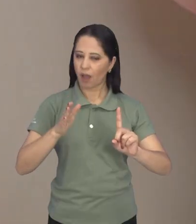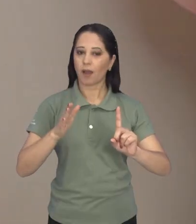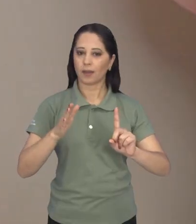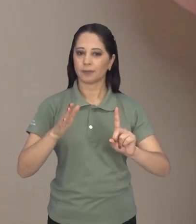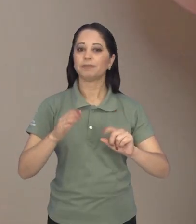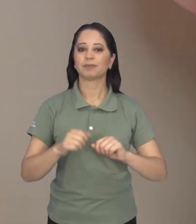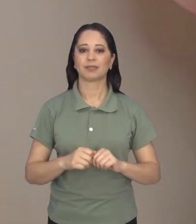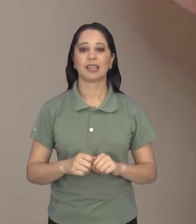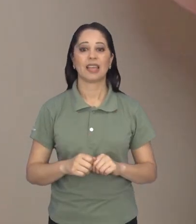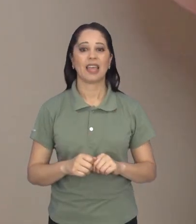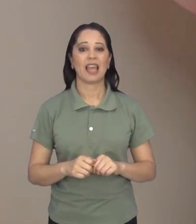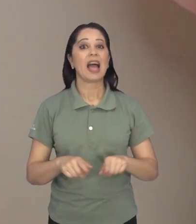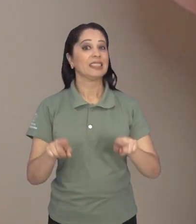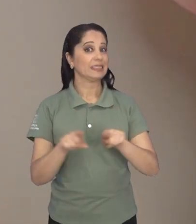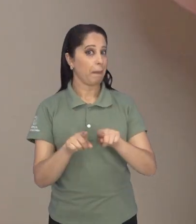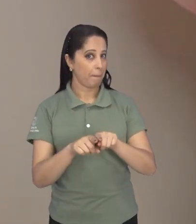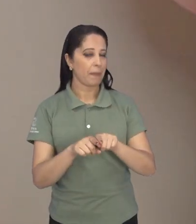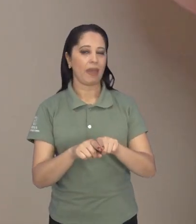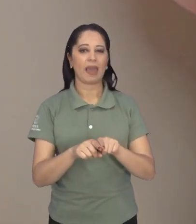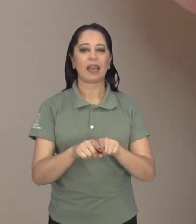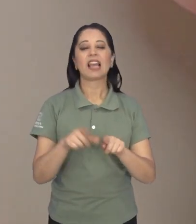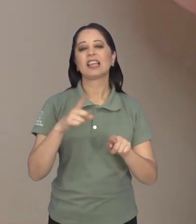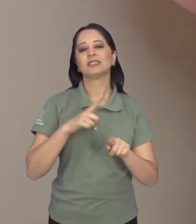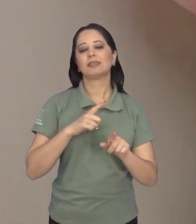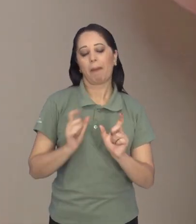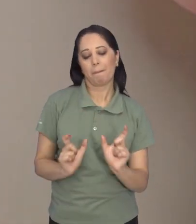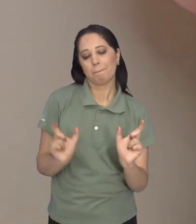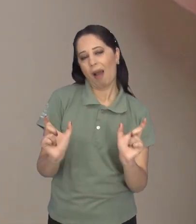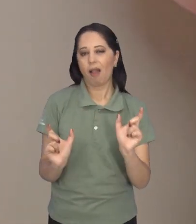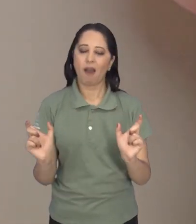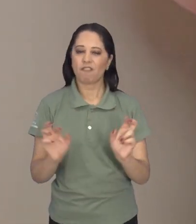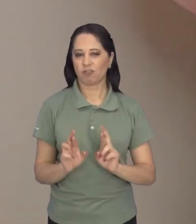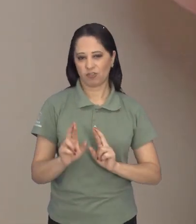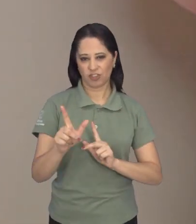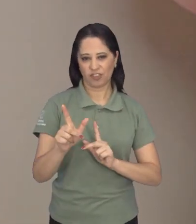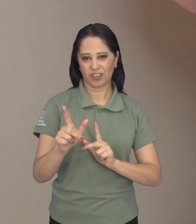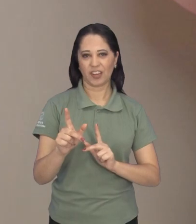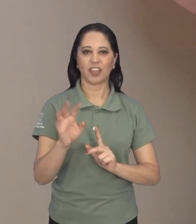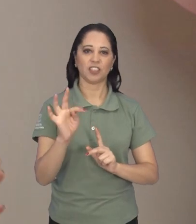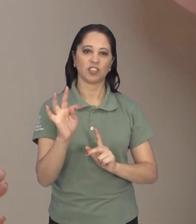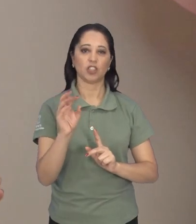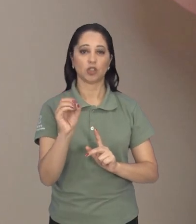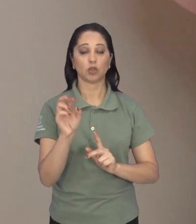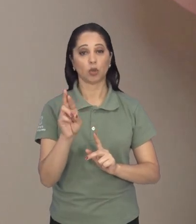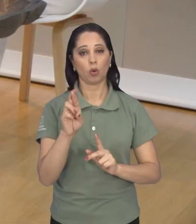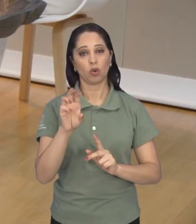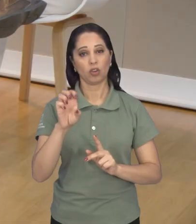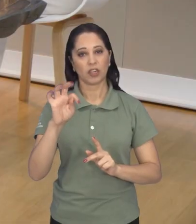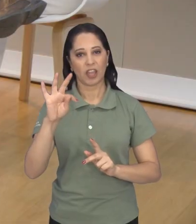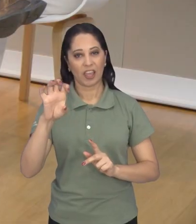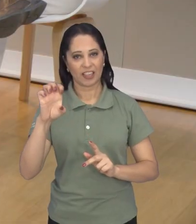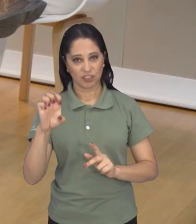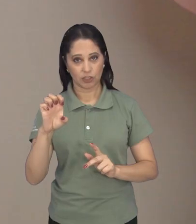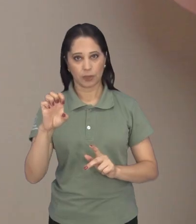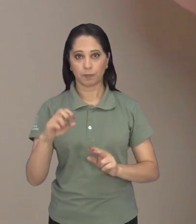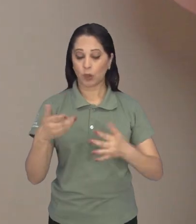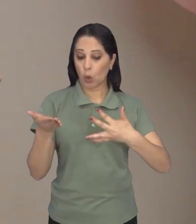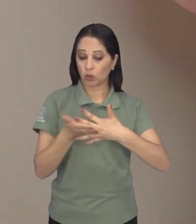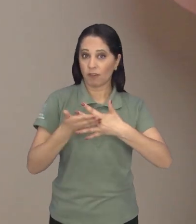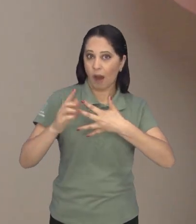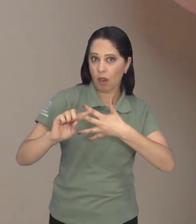agora que você já sabe o que é síndrome de Tourette, lembrando que algumas pessoas também falam Tourette, não está errado, né, doutor? Não. Ele conversou aqui no intervalo,